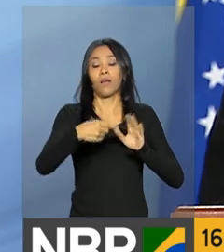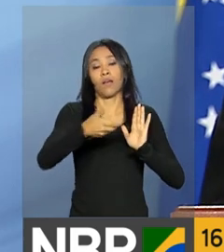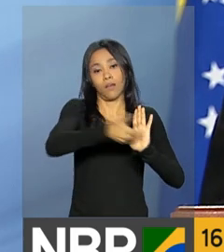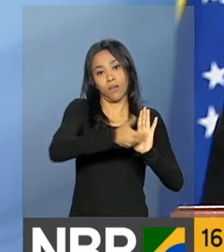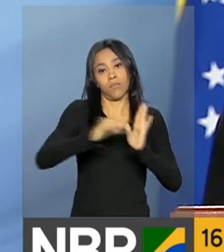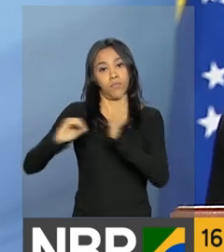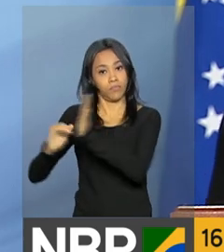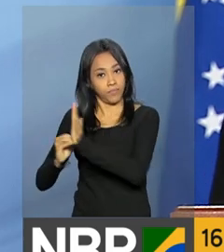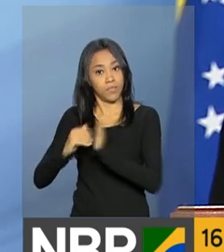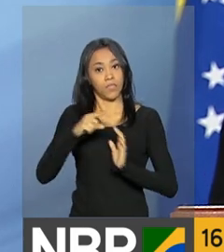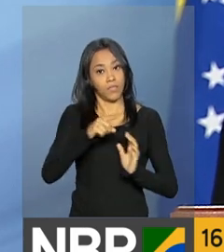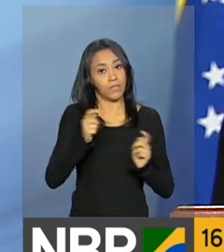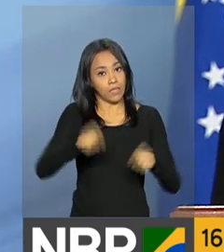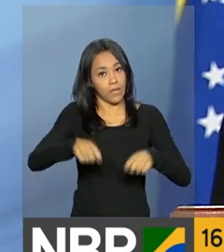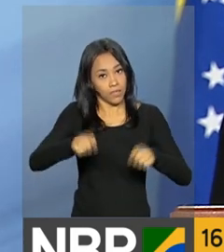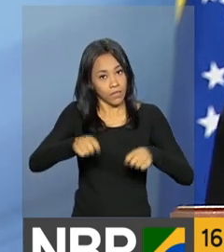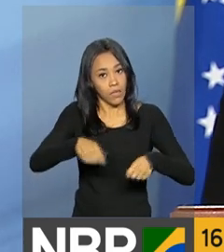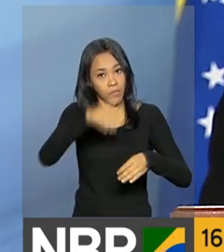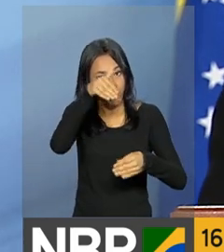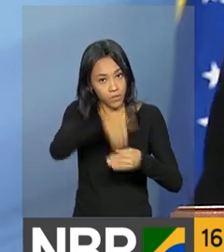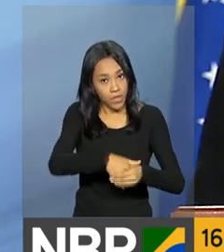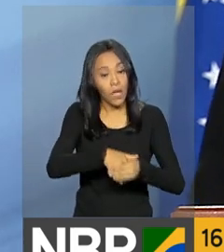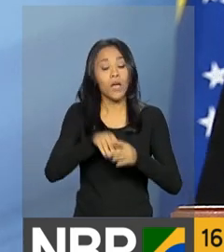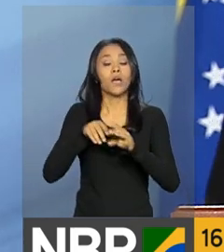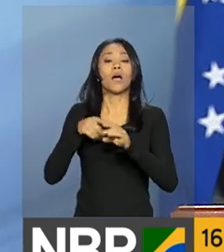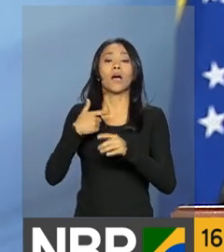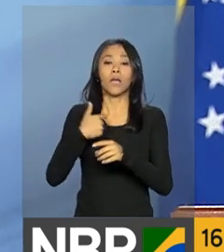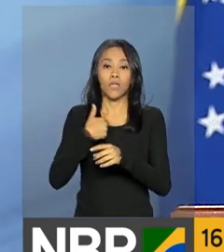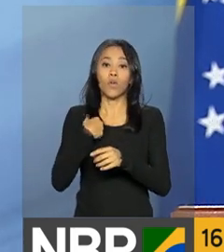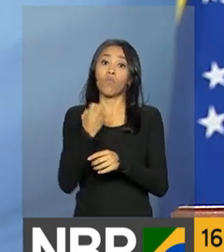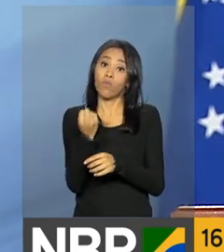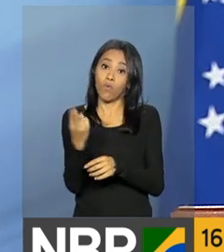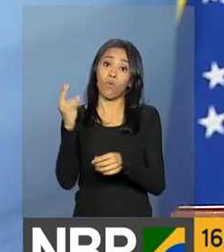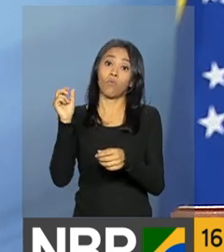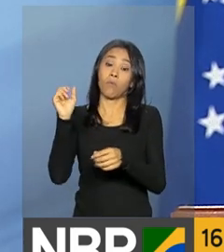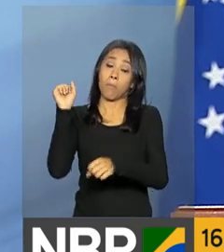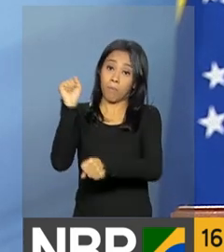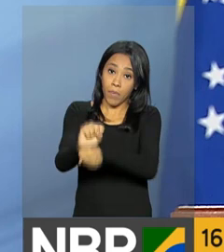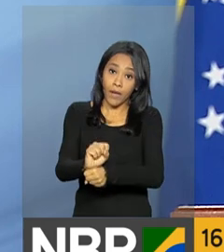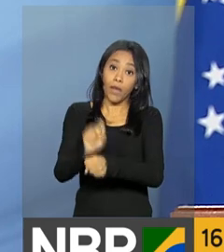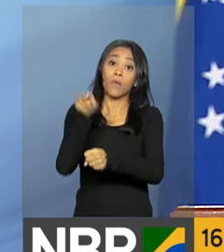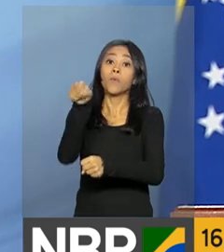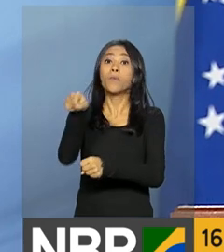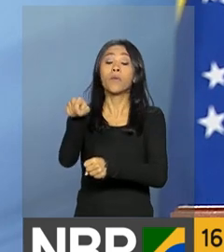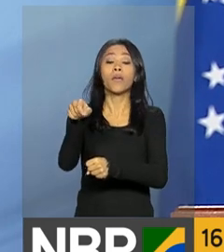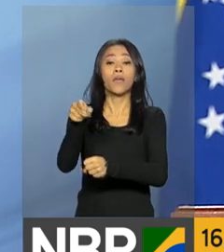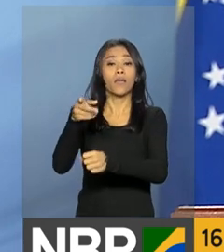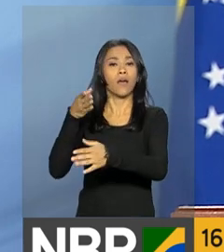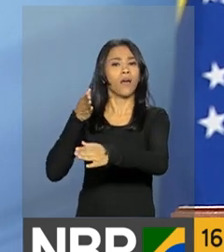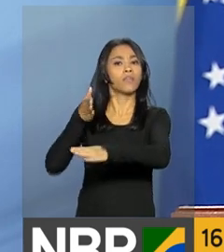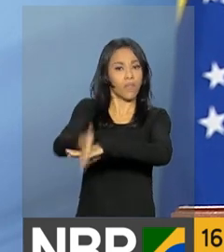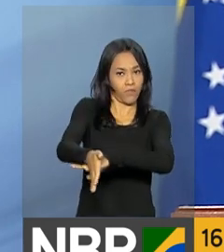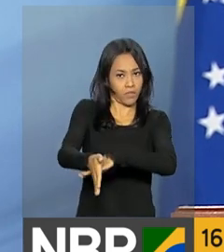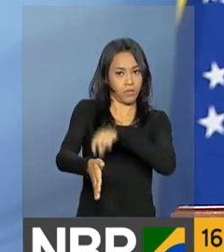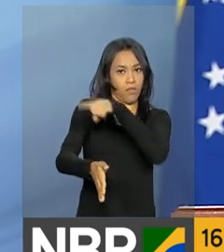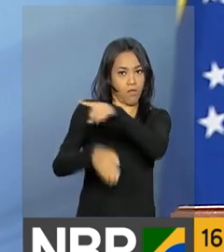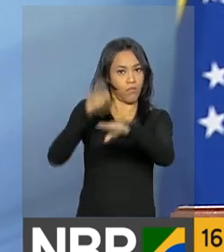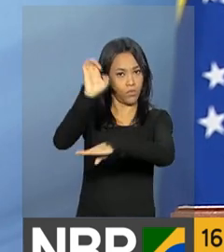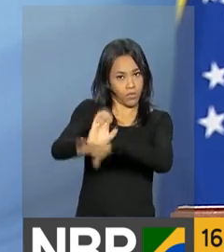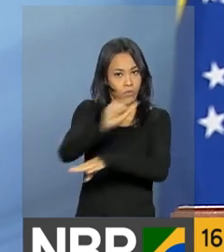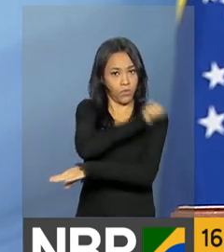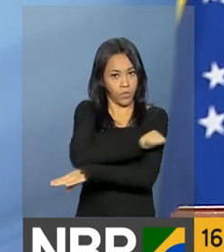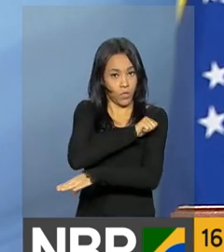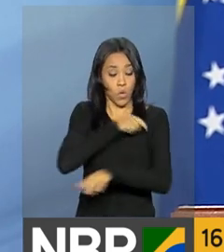votação, reitero, eu farei cessar a intervenção. O trabalho de